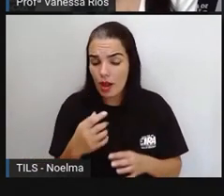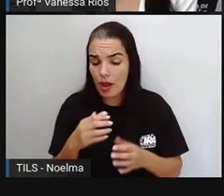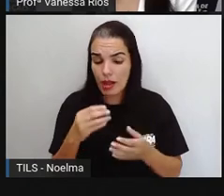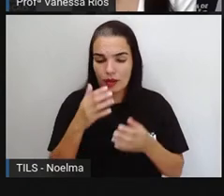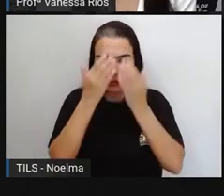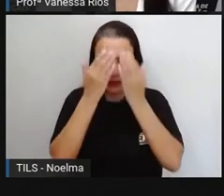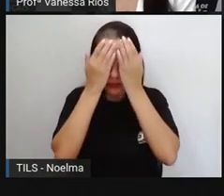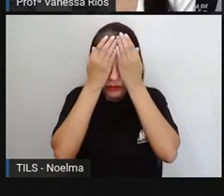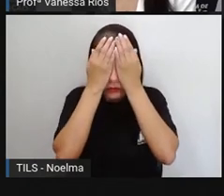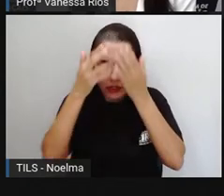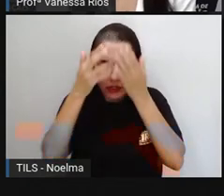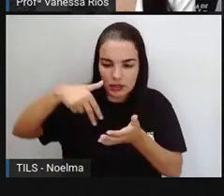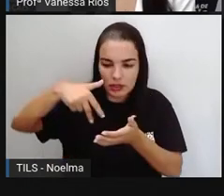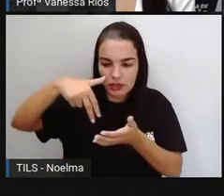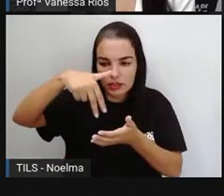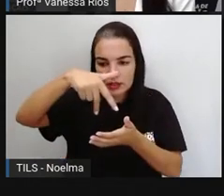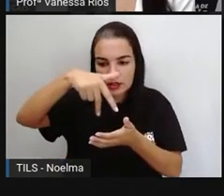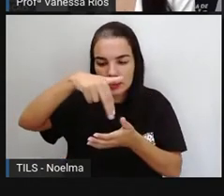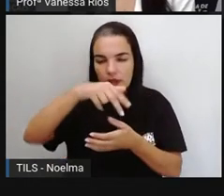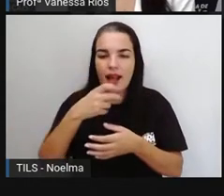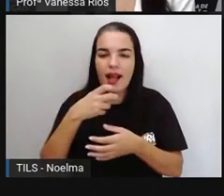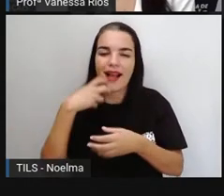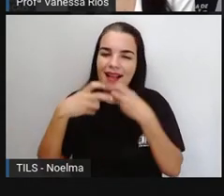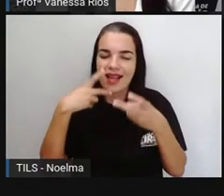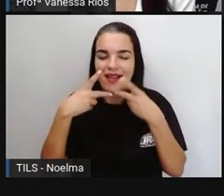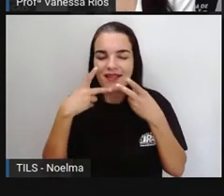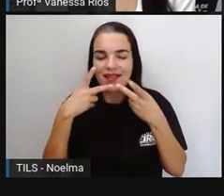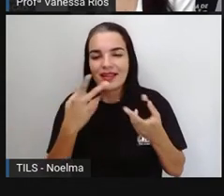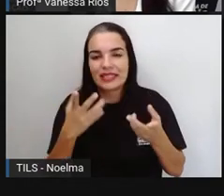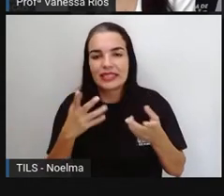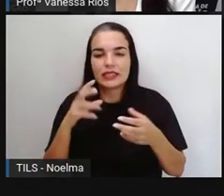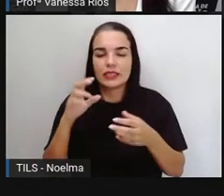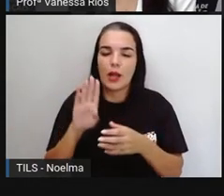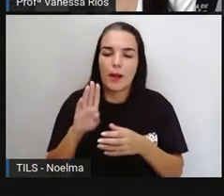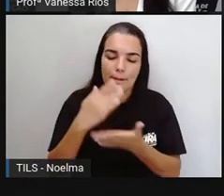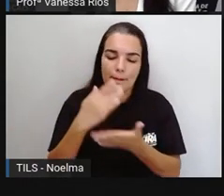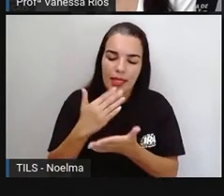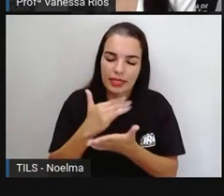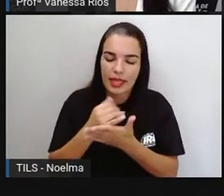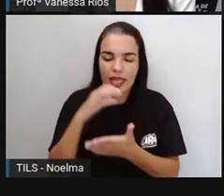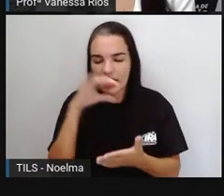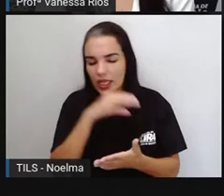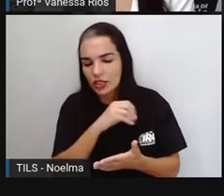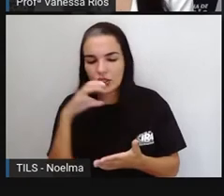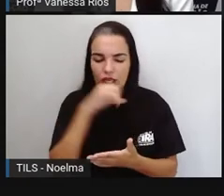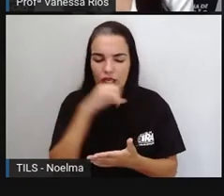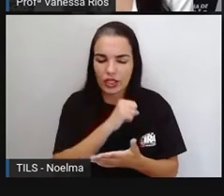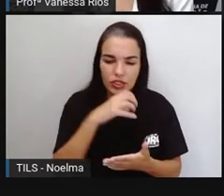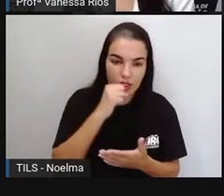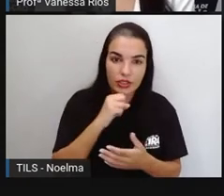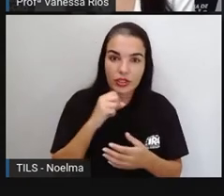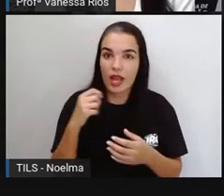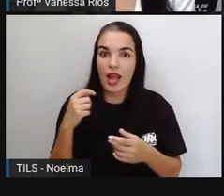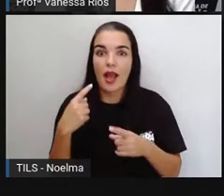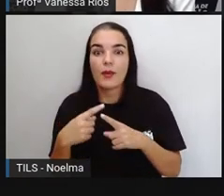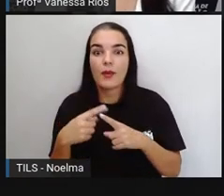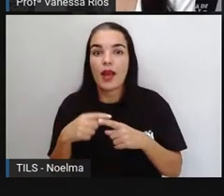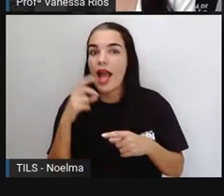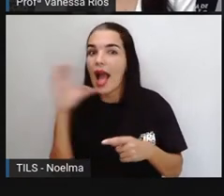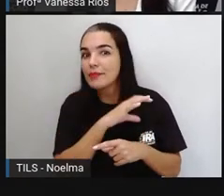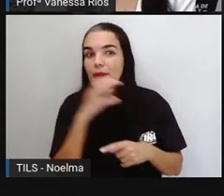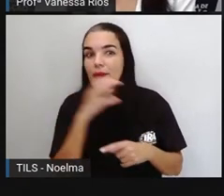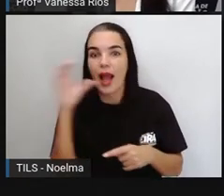tampados, ela deve cantar batata quente, quente, quente, quente. Em diferentes velocidades, para que as outras